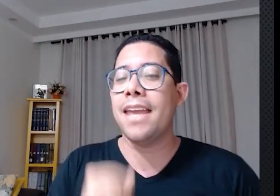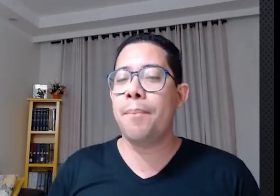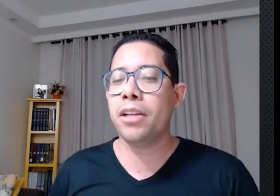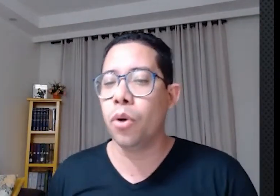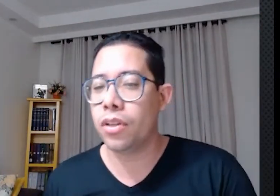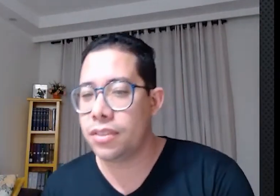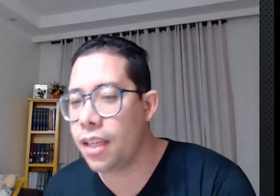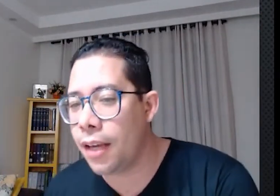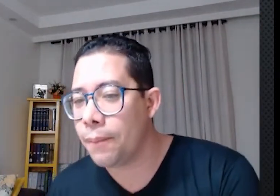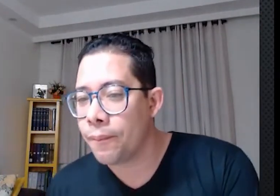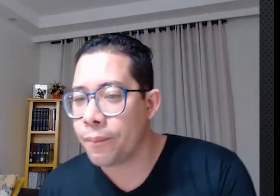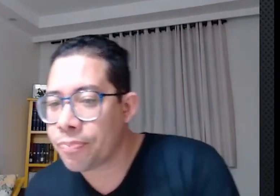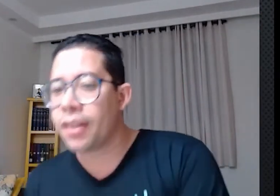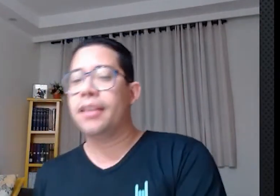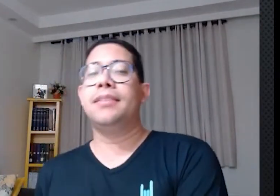Aí apertou.